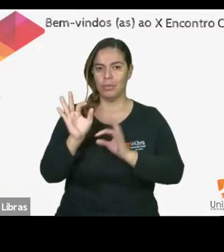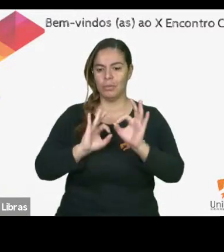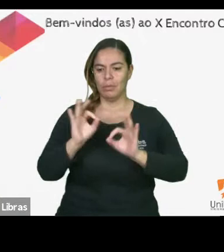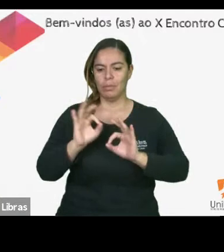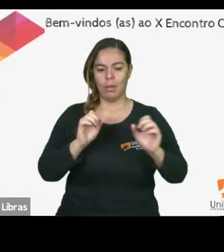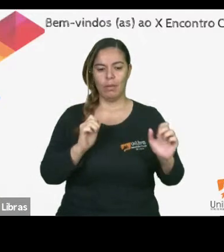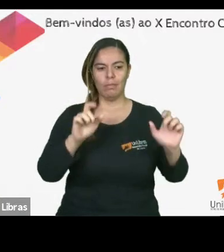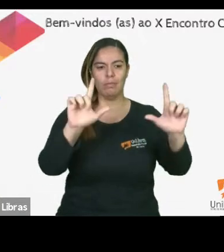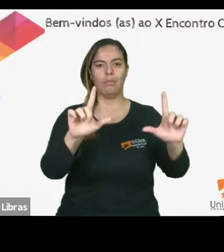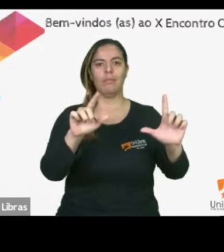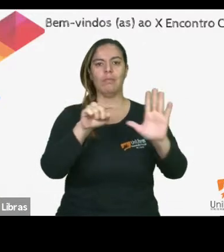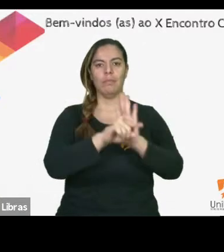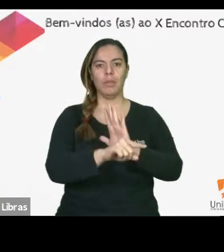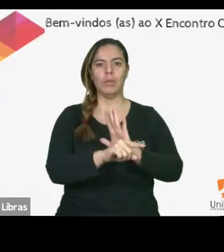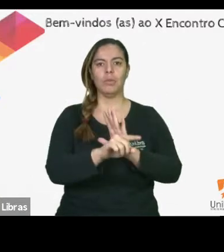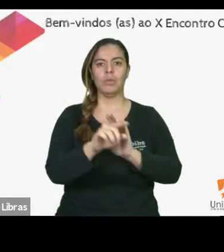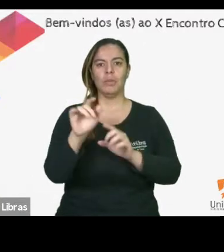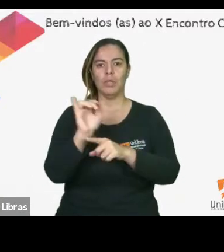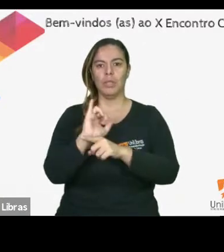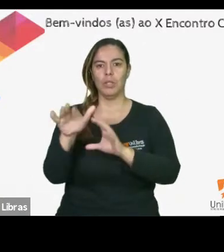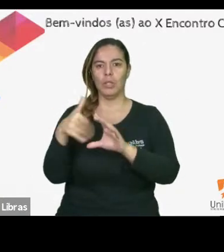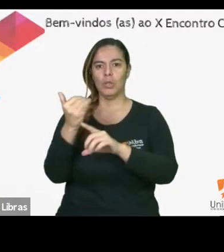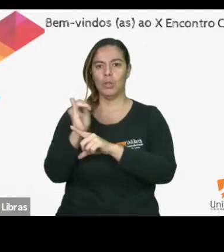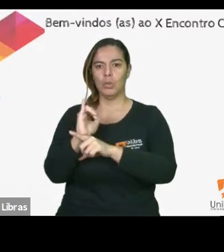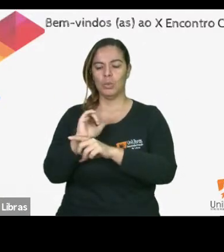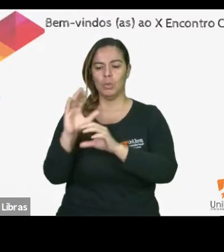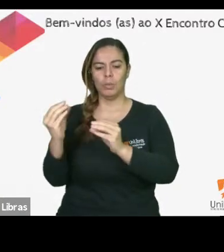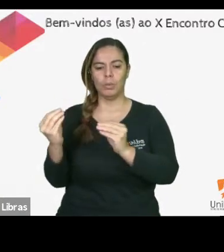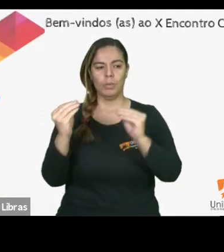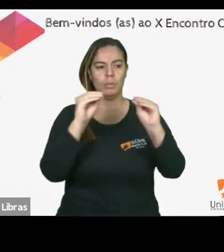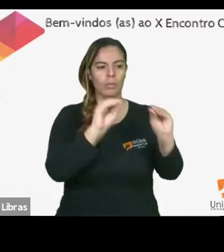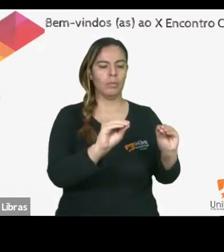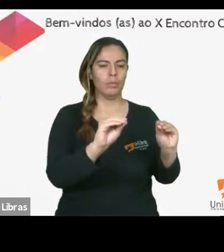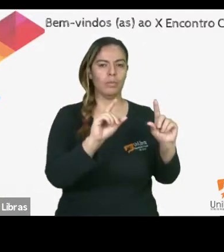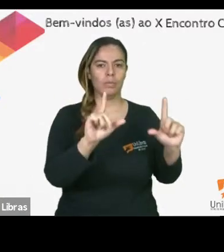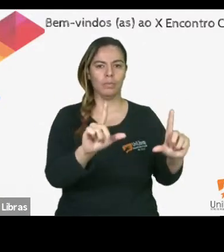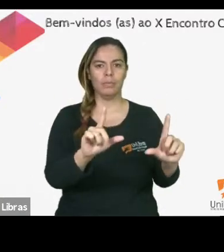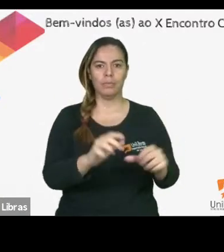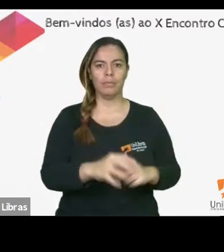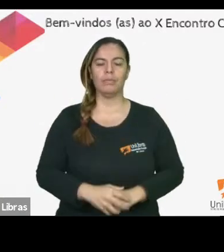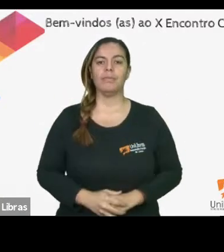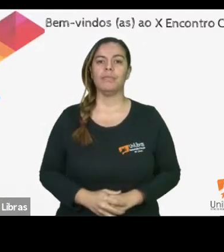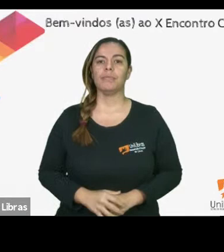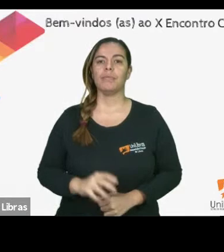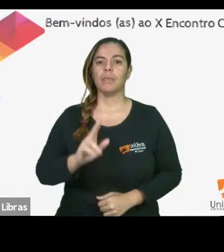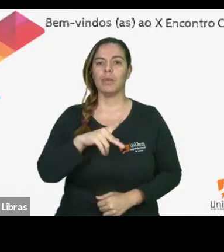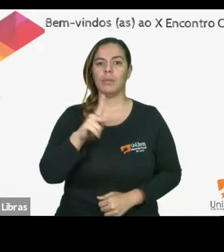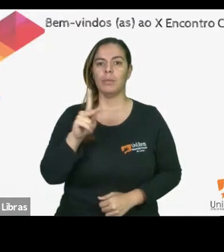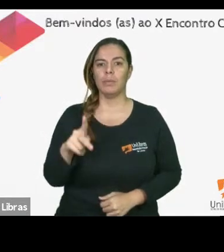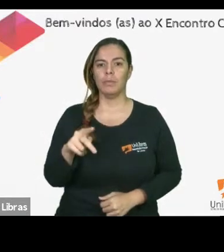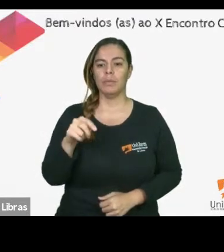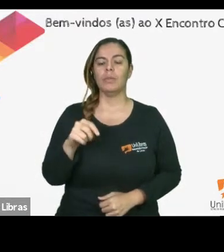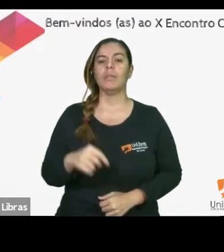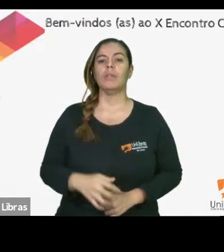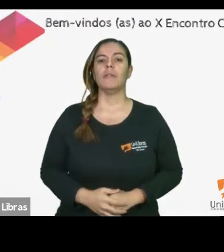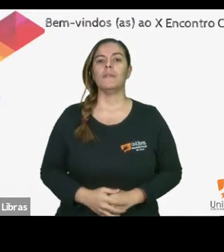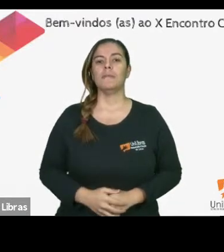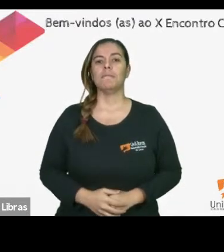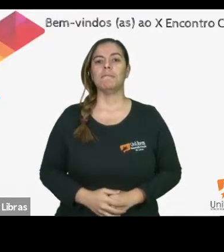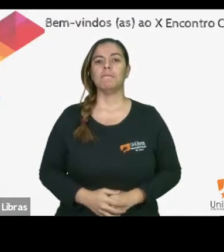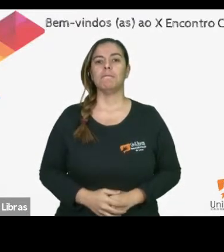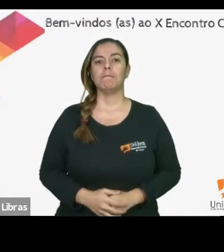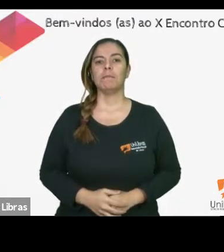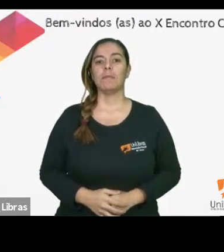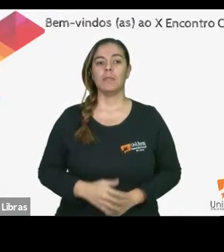destacar, né, do YouTube para cá, para dentro da sala. A professora Rejani, que é